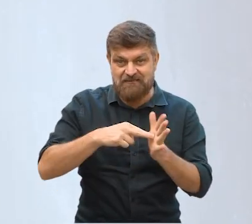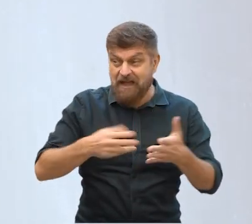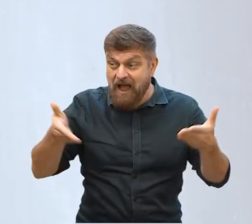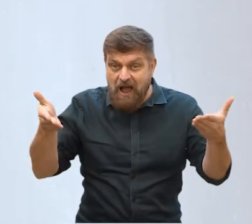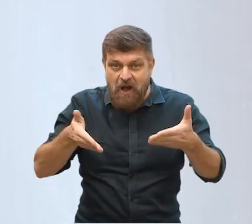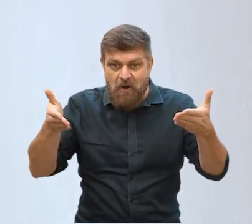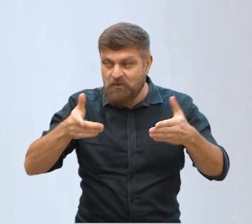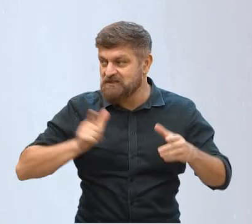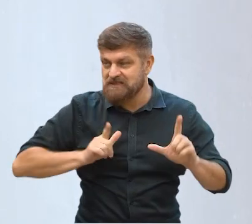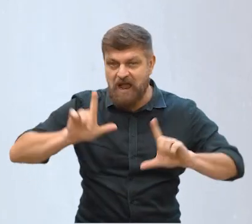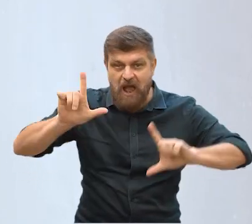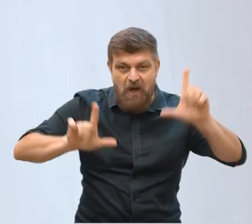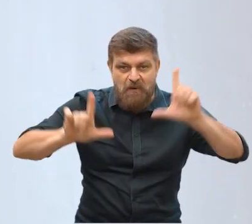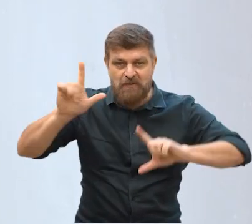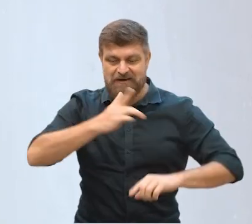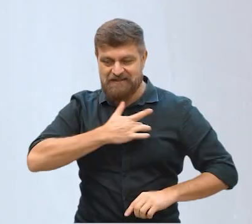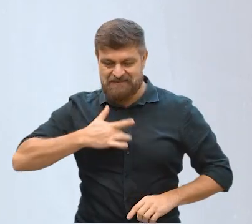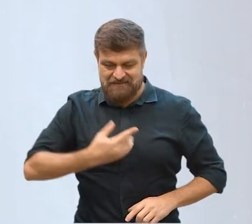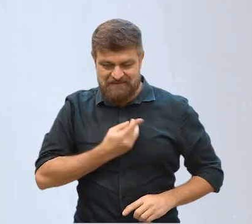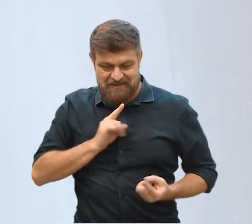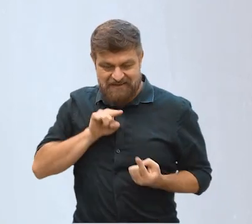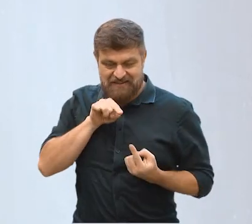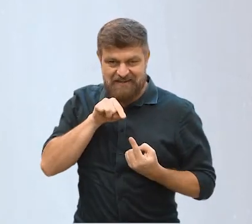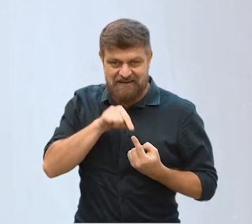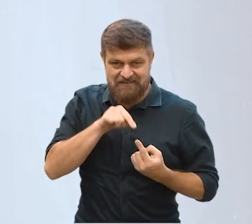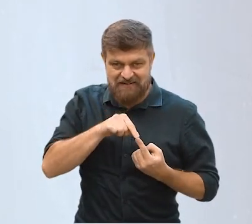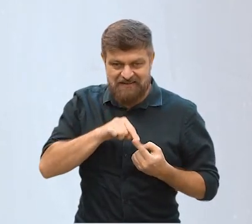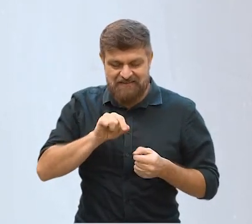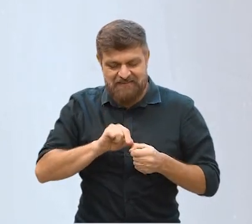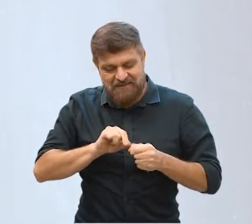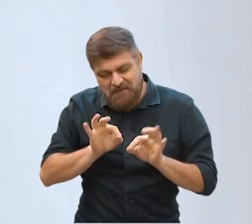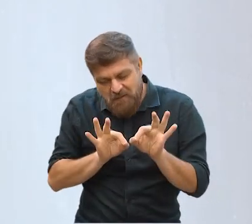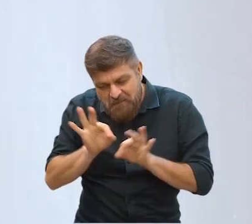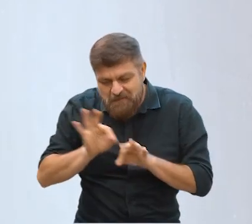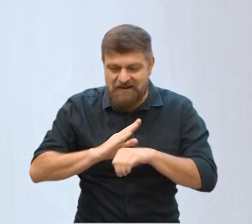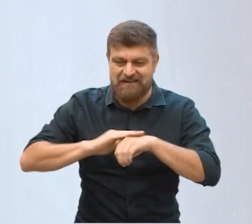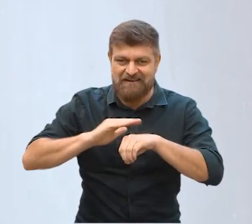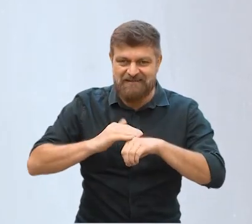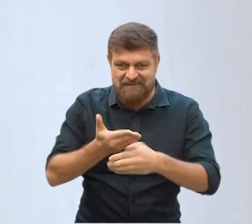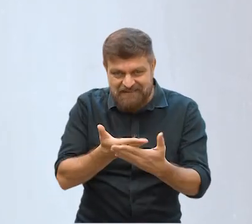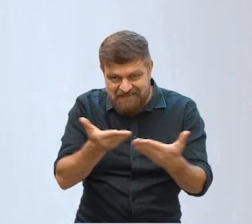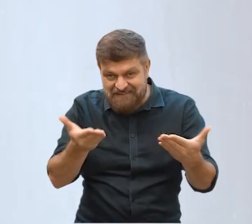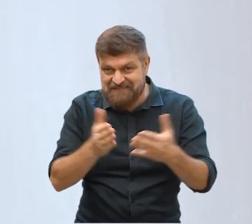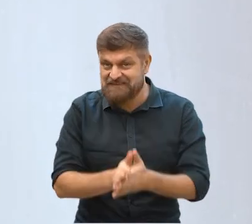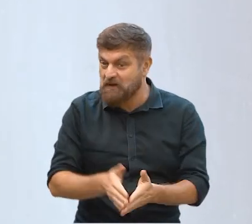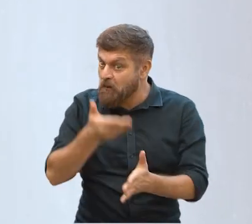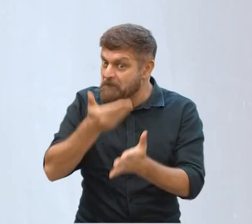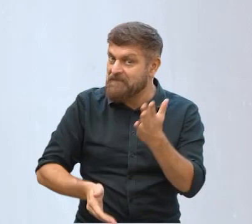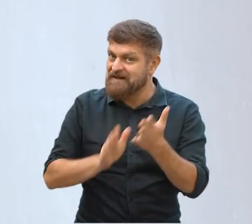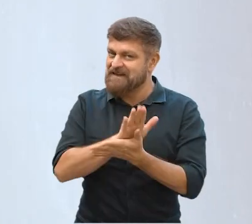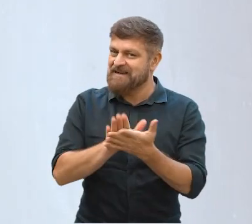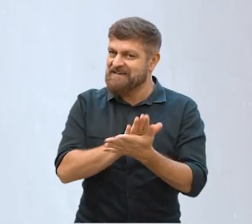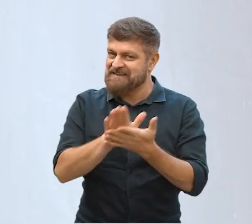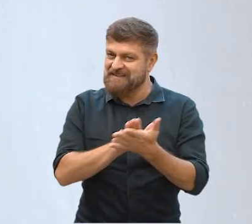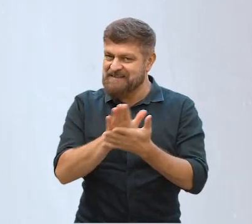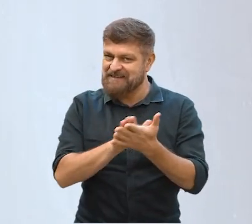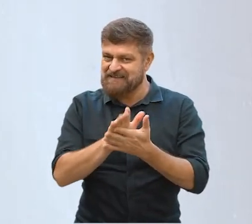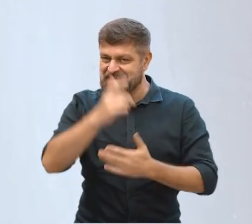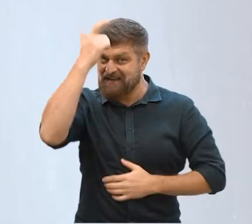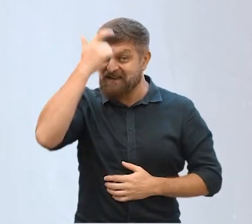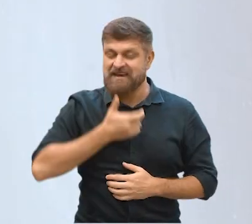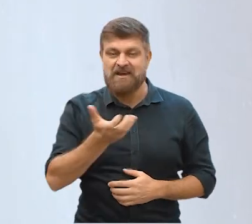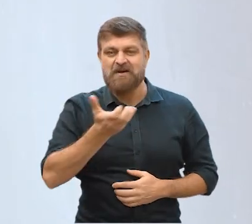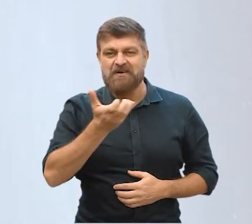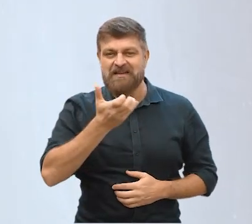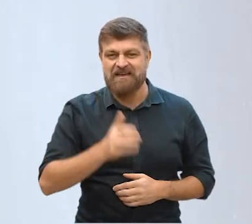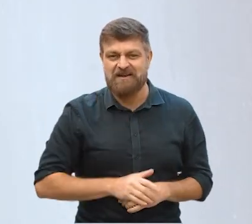seja, hoje o programa Saúde é Vida é feito com muito carinho para você. Não perca nenhuma parte